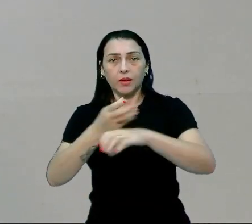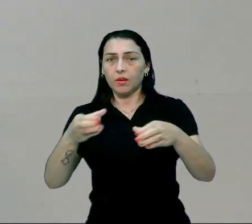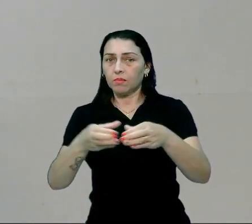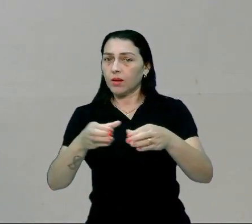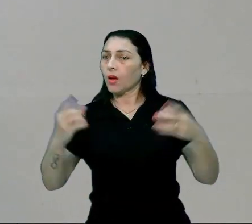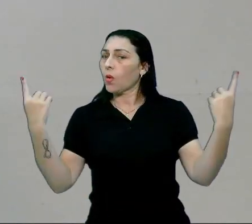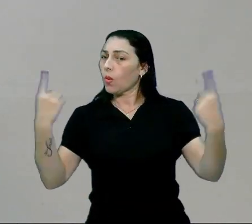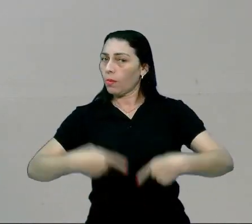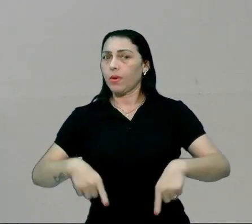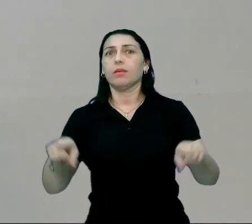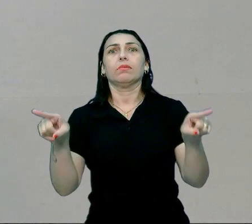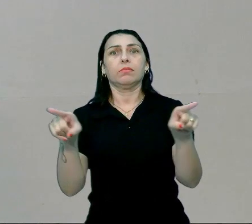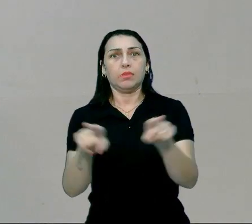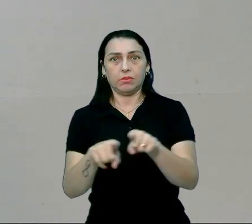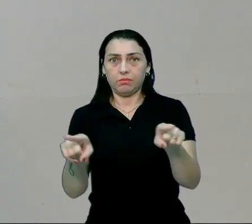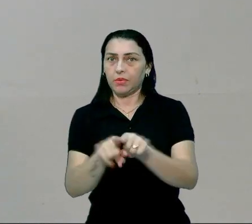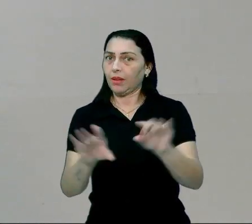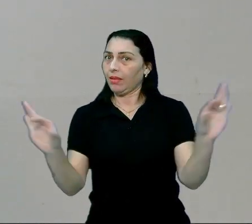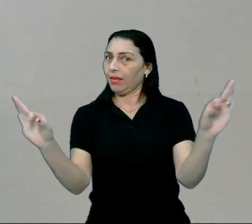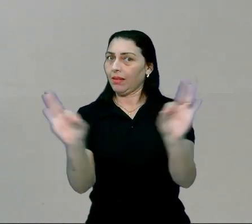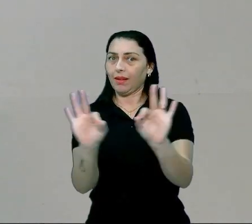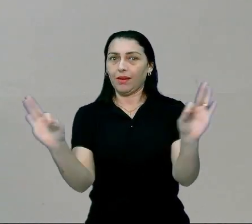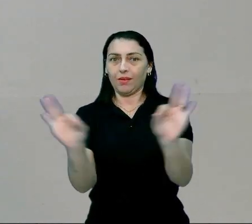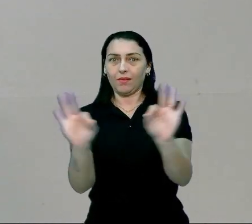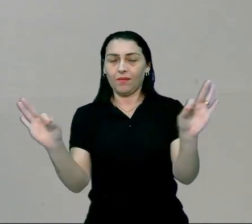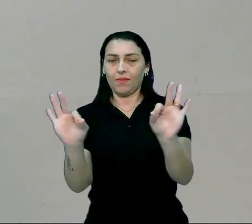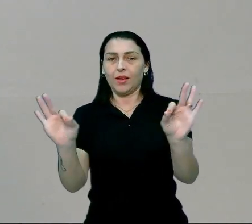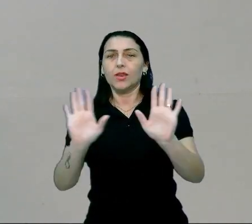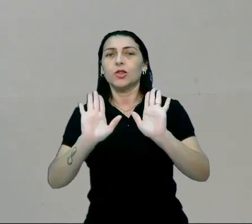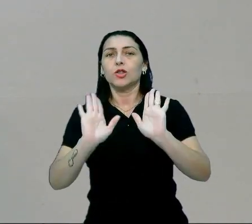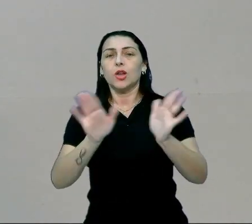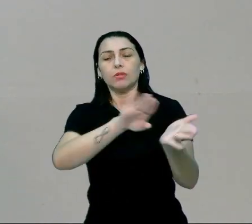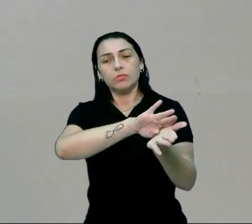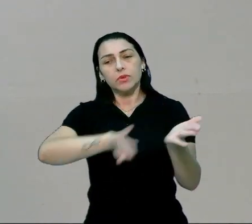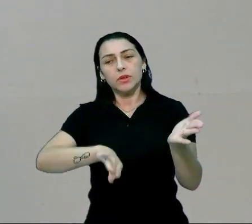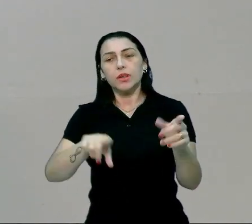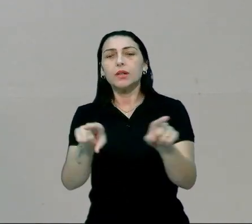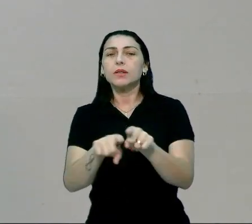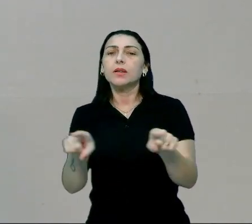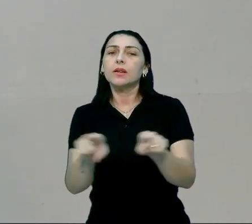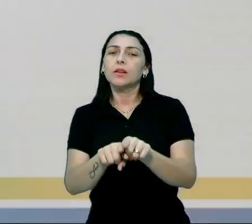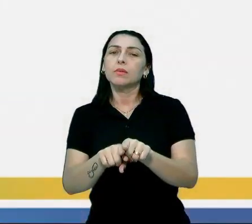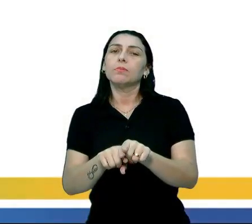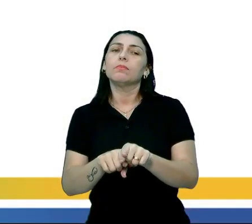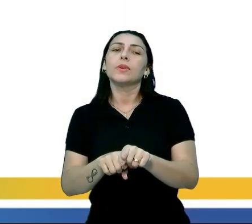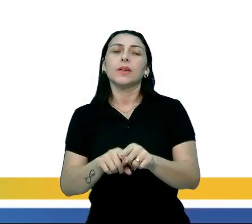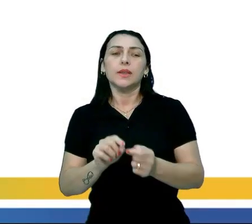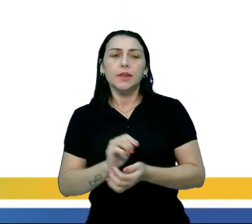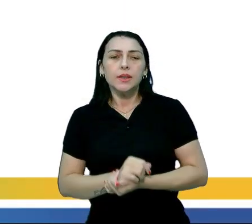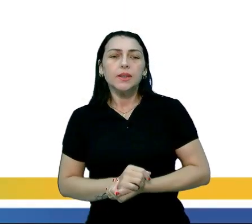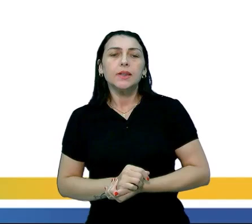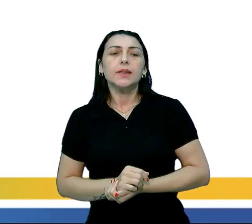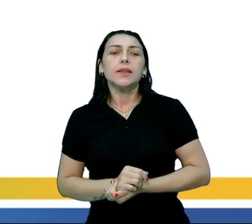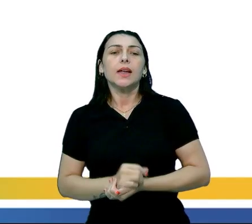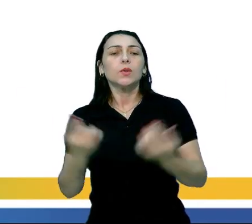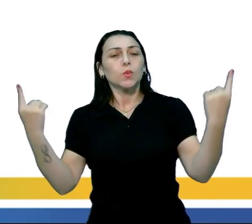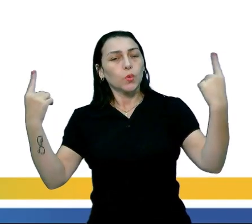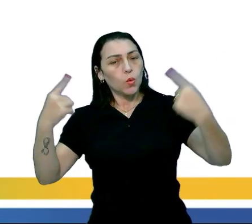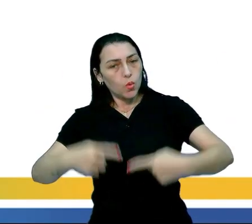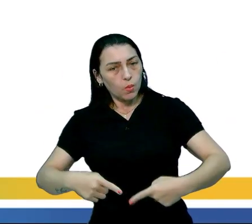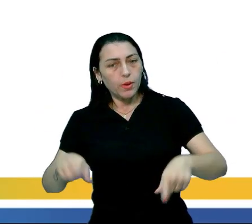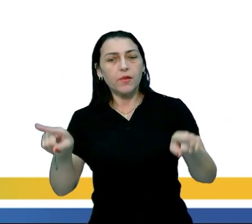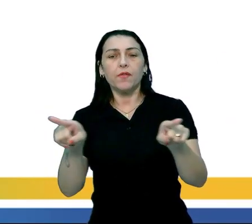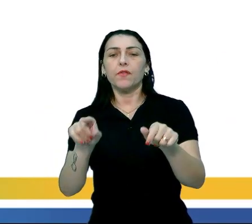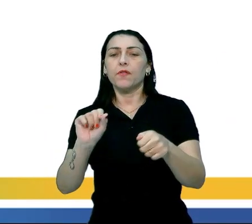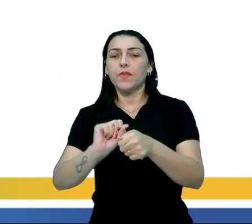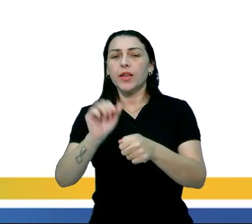que é a competição que a pessoa gosta, então a gente já descartaria em relacionado a esporte de participação. E por fim, alternativa D,